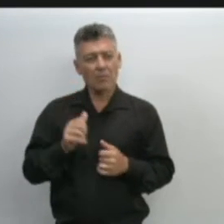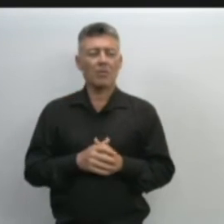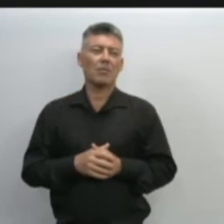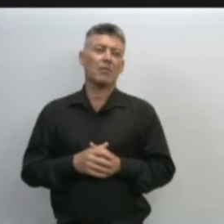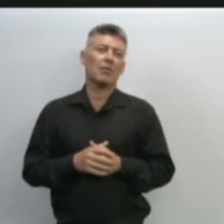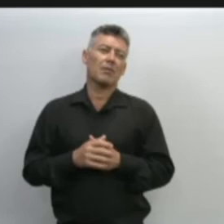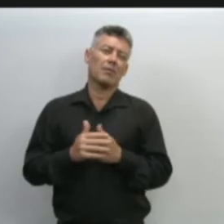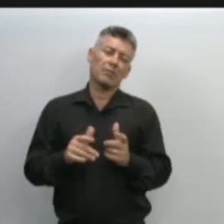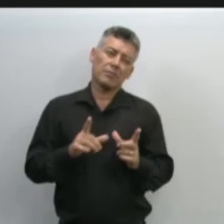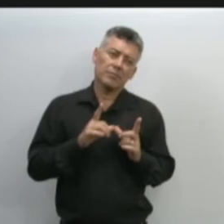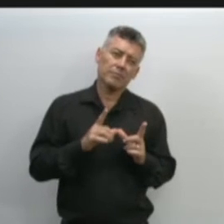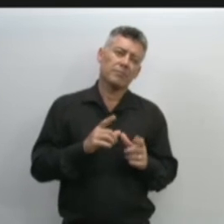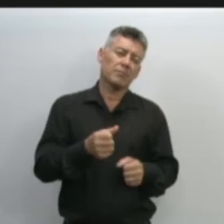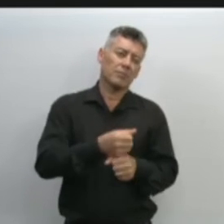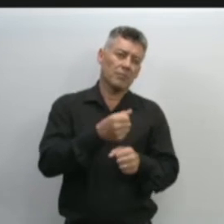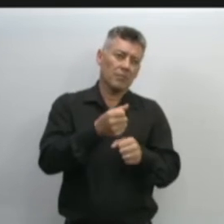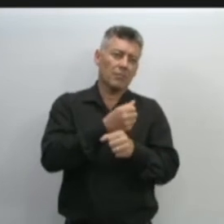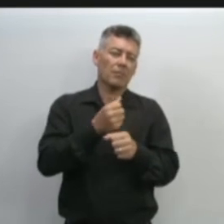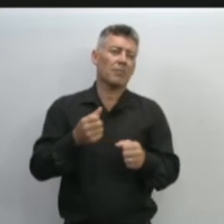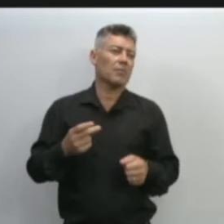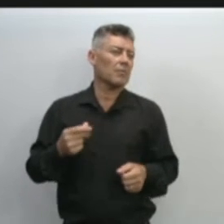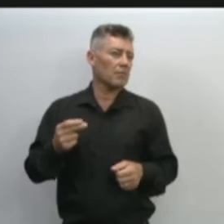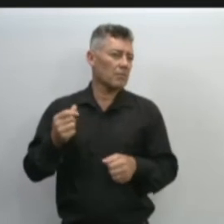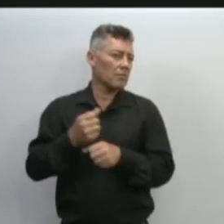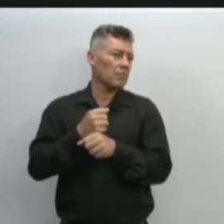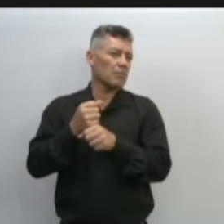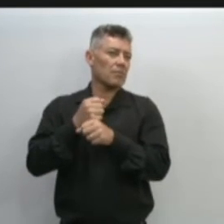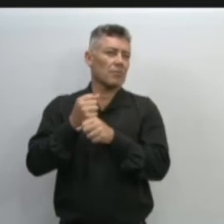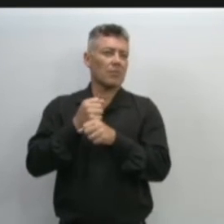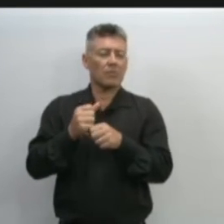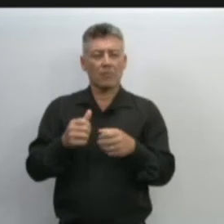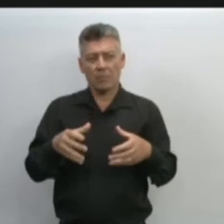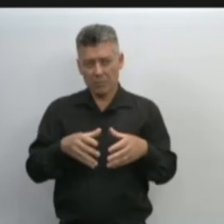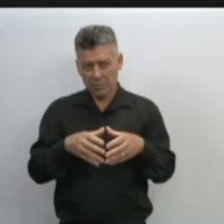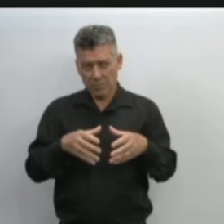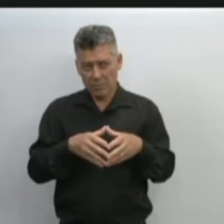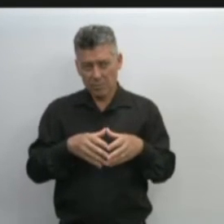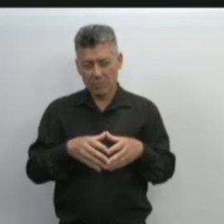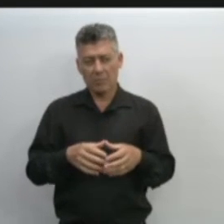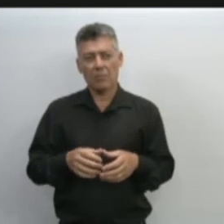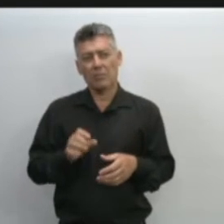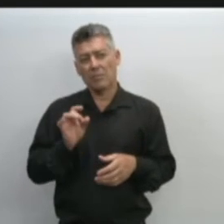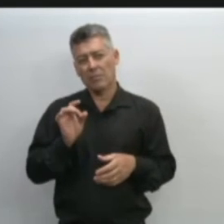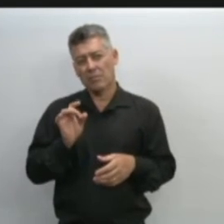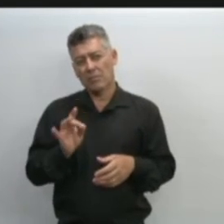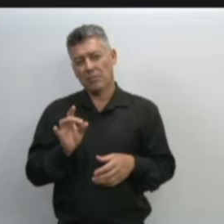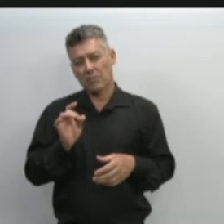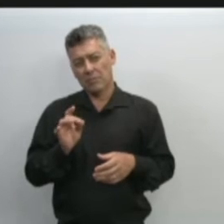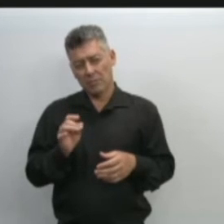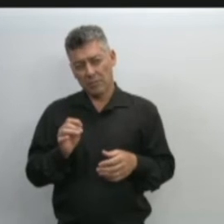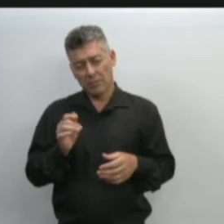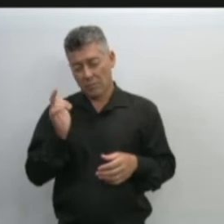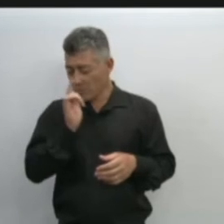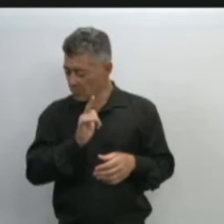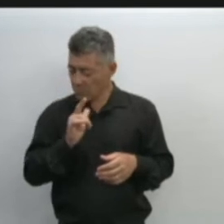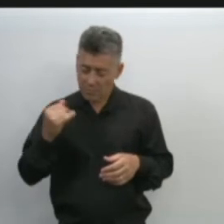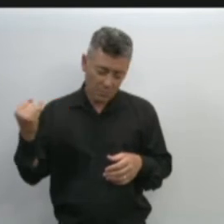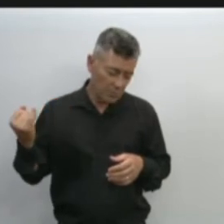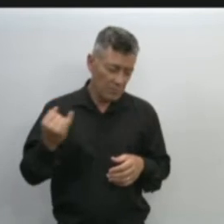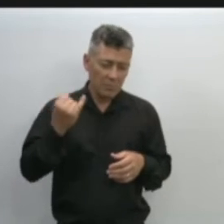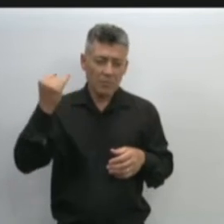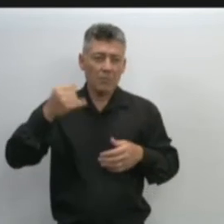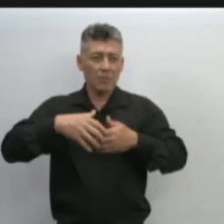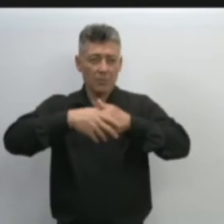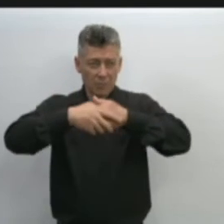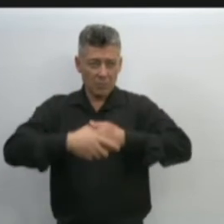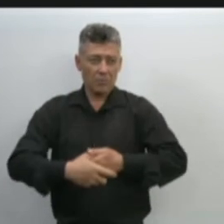projeto construído a muitas mãos, não somente pela equipe do nosso mandato, foi um projeto construído essencialmente em parceria